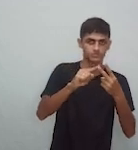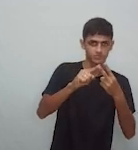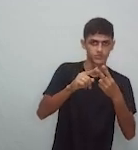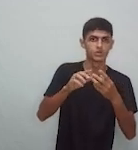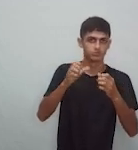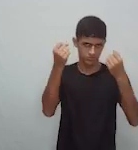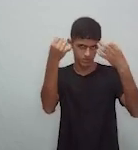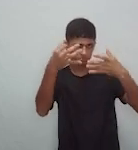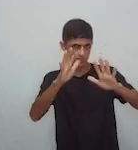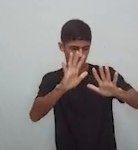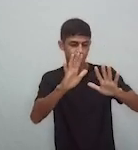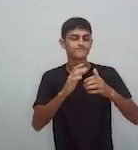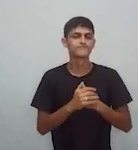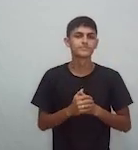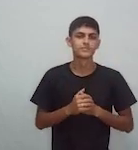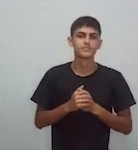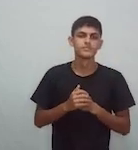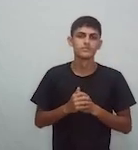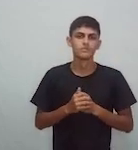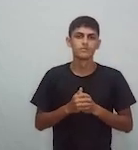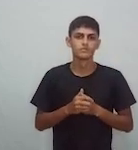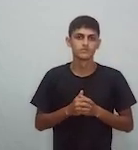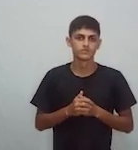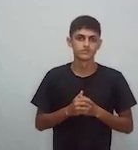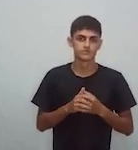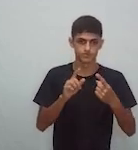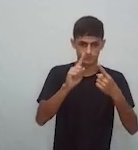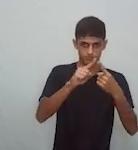associação. Os neurônios